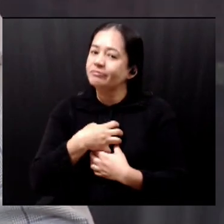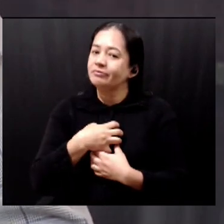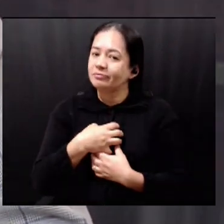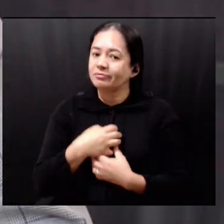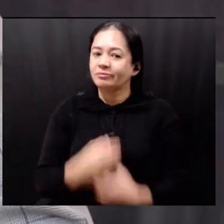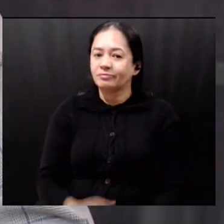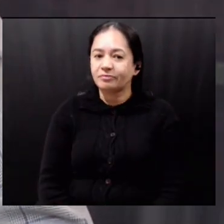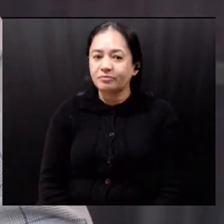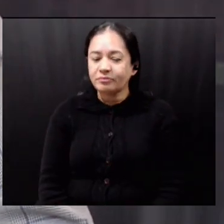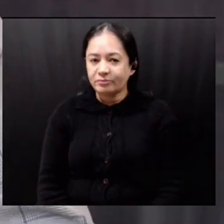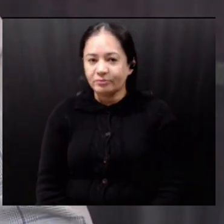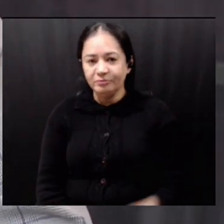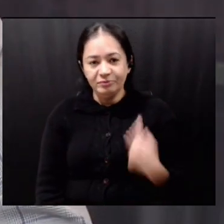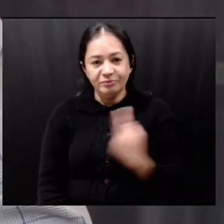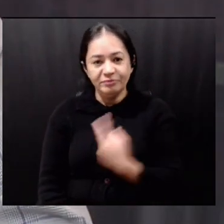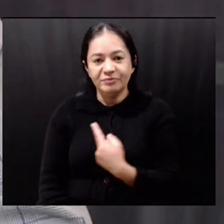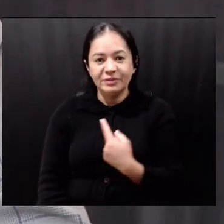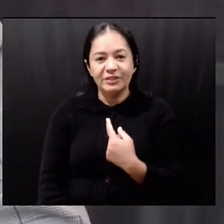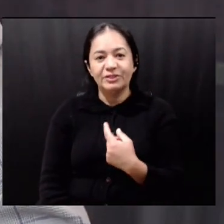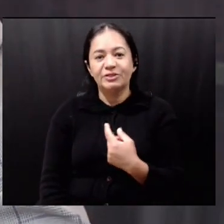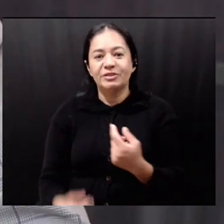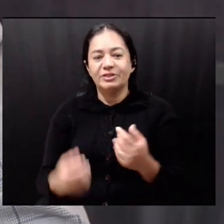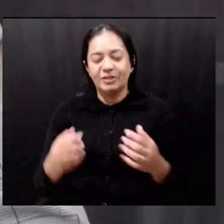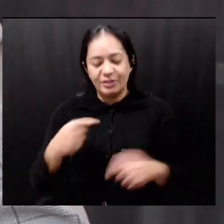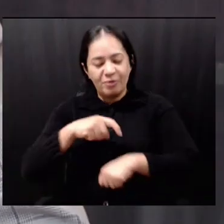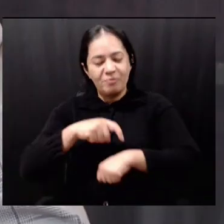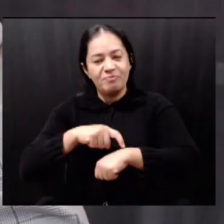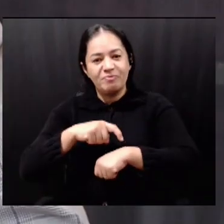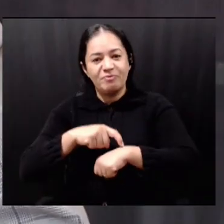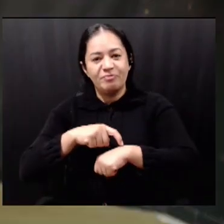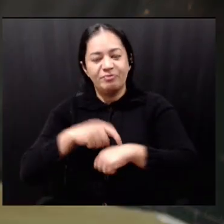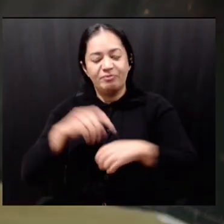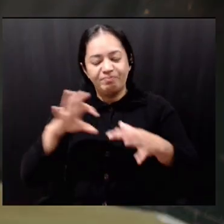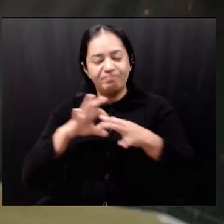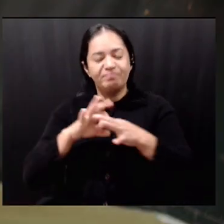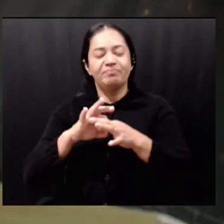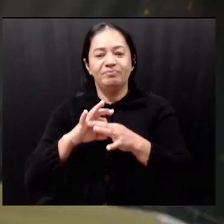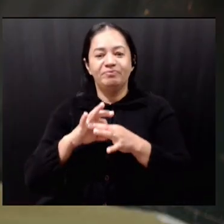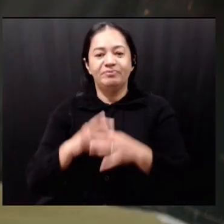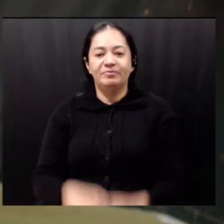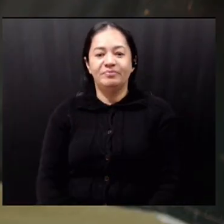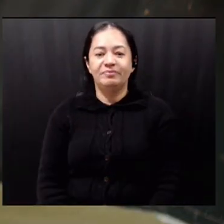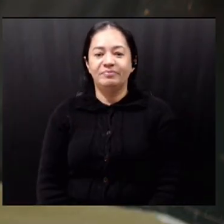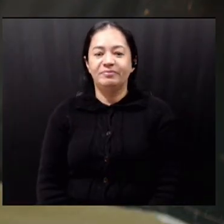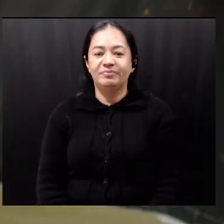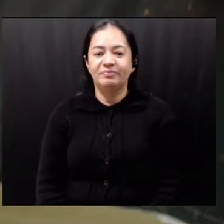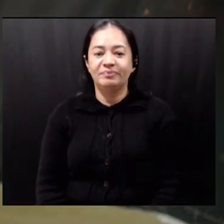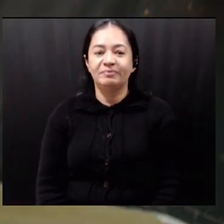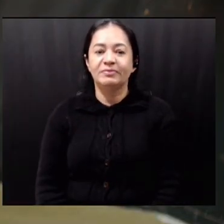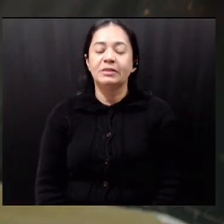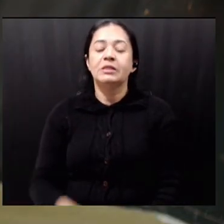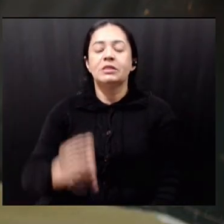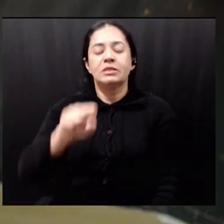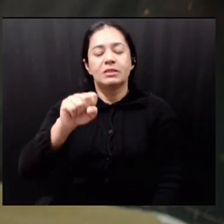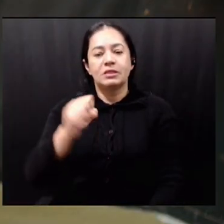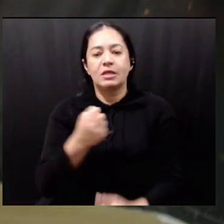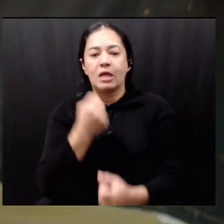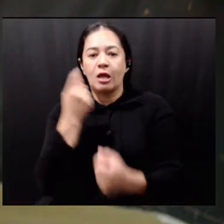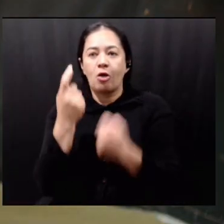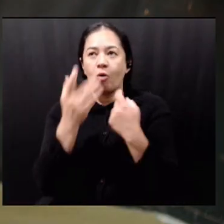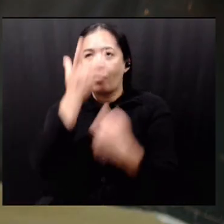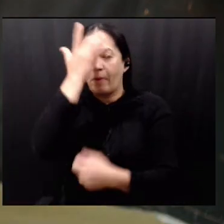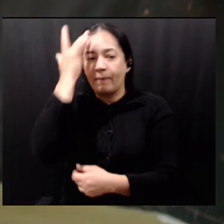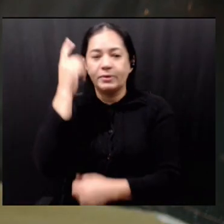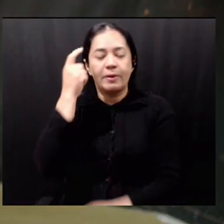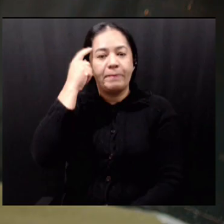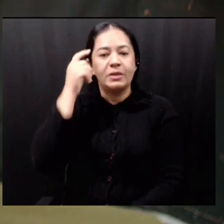gente constrói ali aquele momento de bastante vínculo. É verdade, né? Muita gente pensa que brincar é só um passatempo,